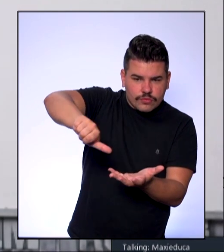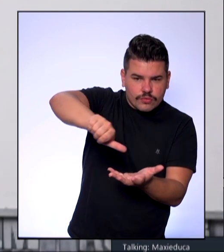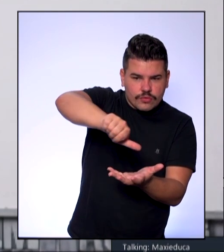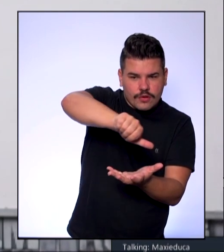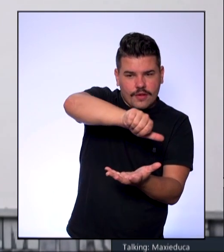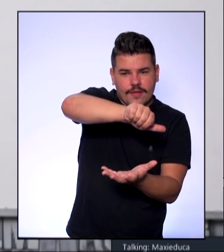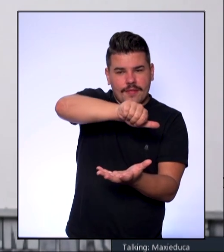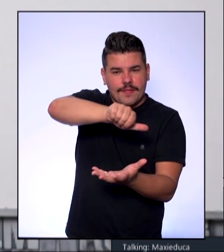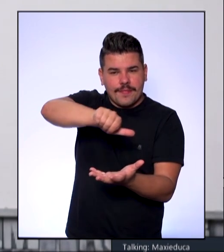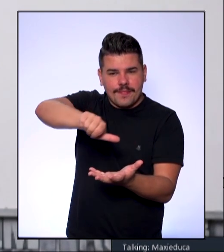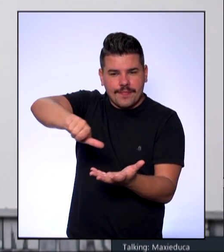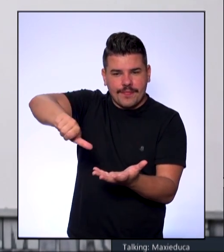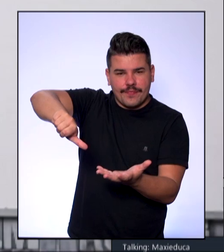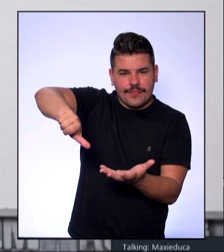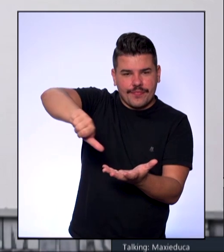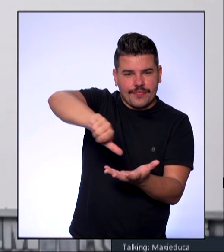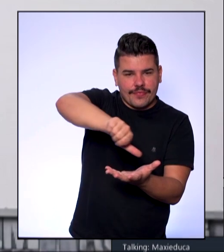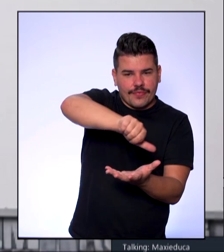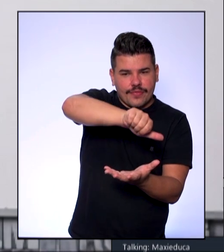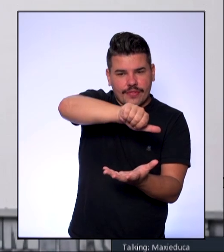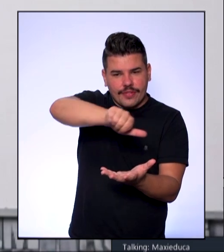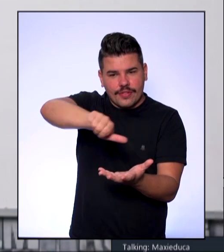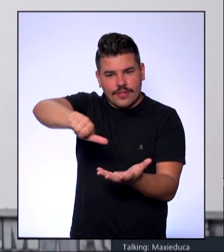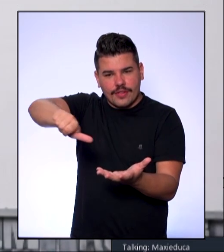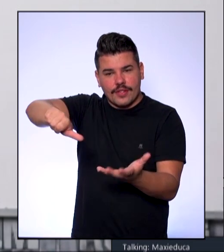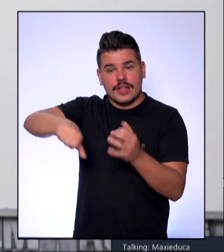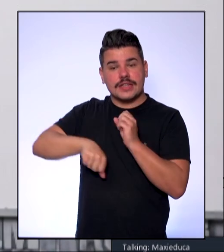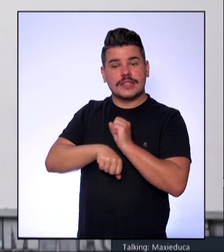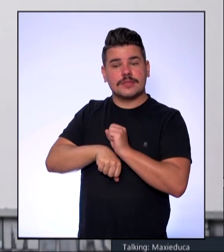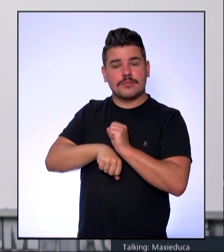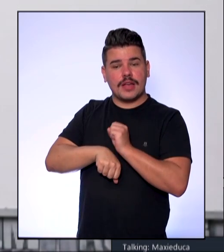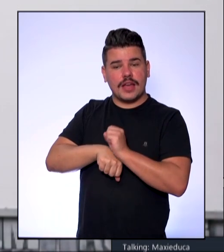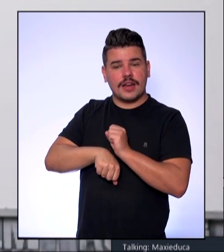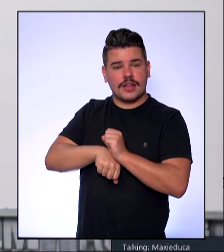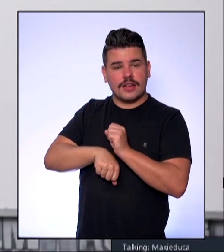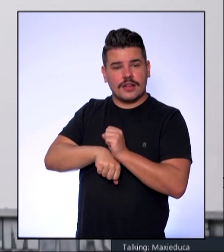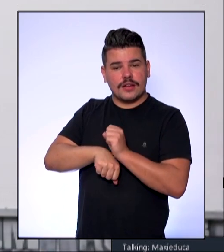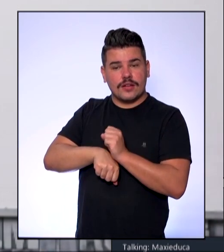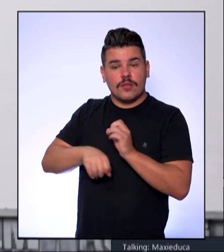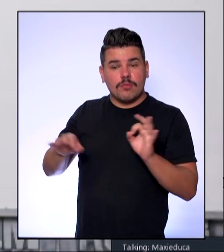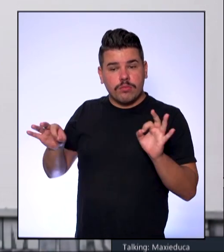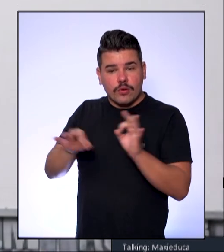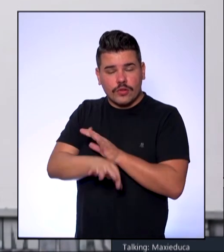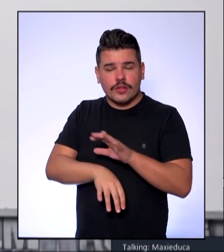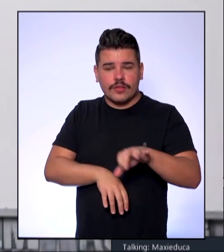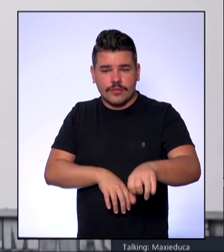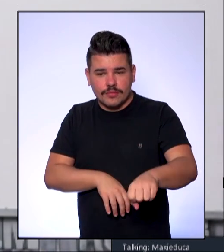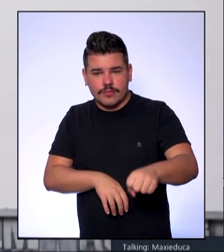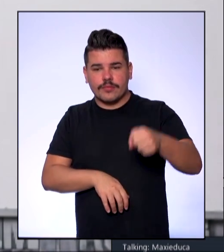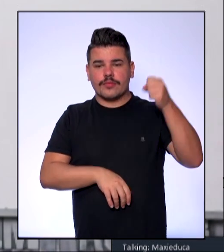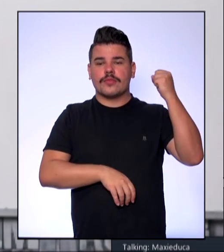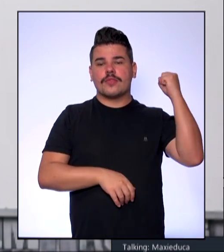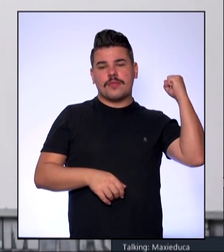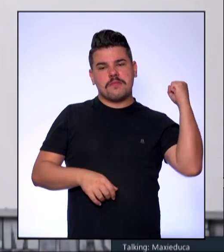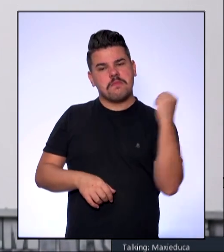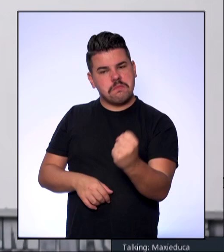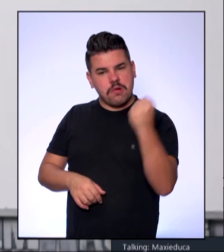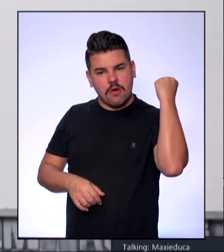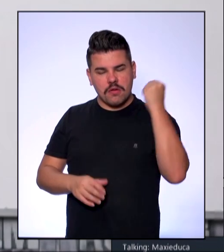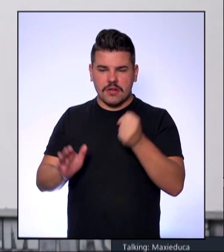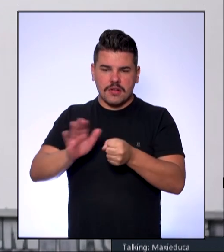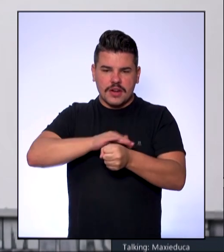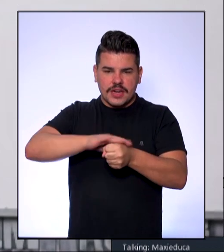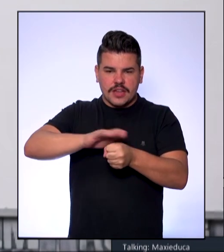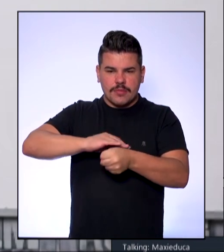que eu cunhei na areia. Olha que interessante. E aí ela está pronta. Por isso a idade dos metais. Limpo o que está em volta,